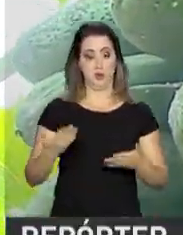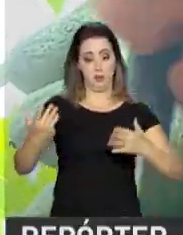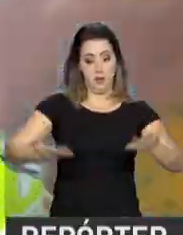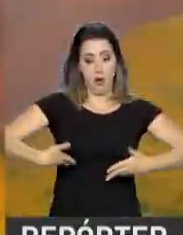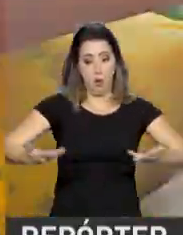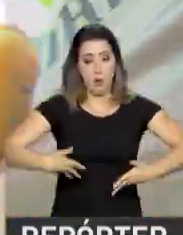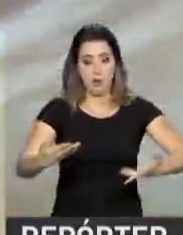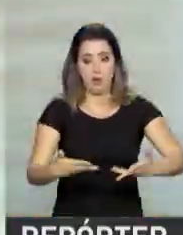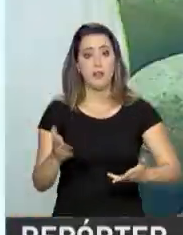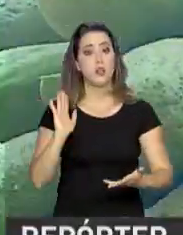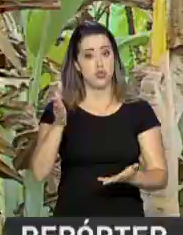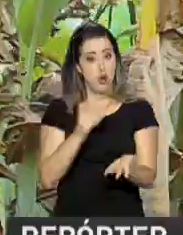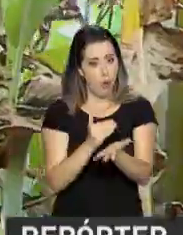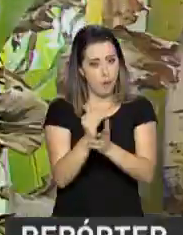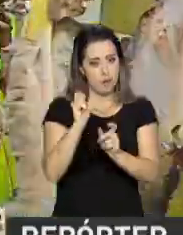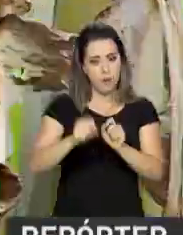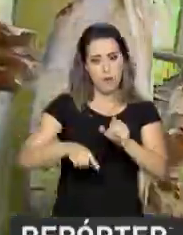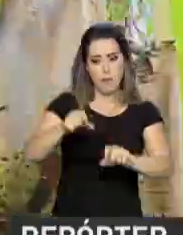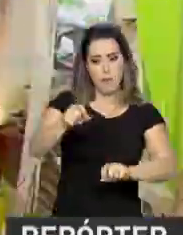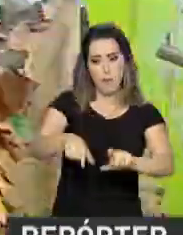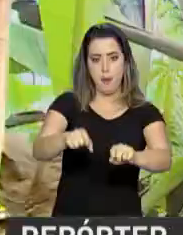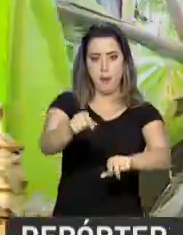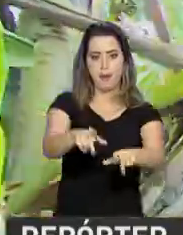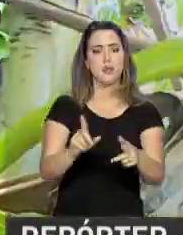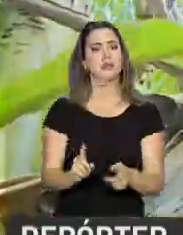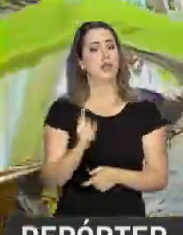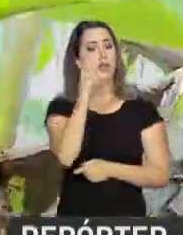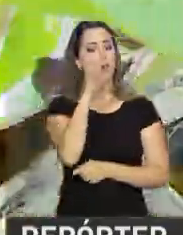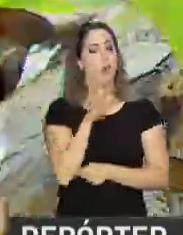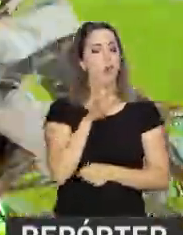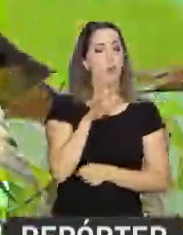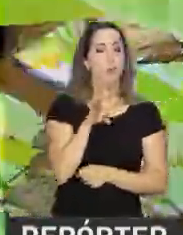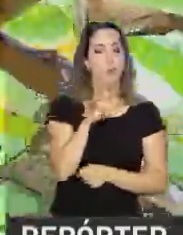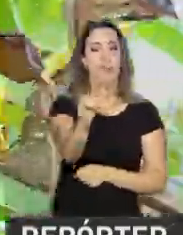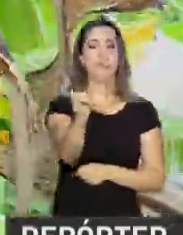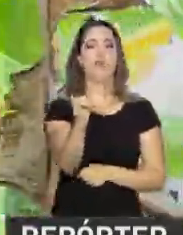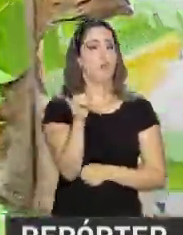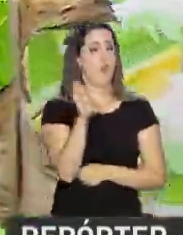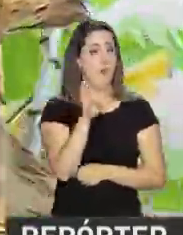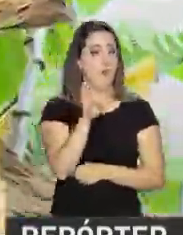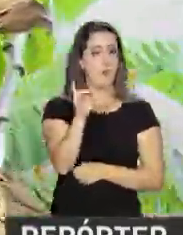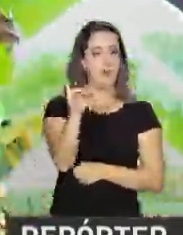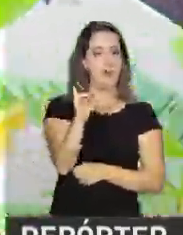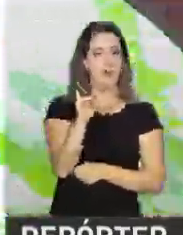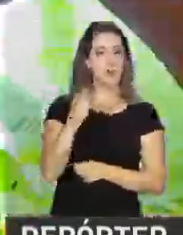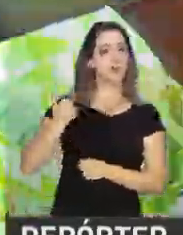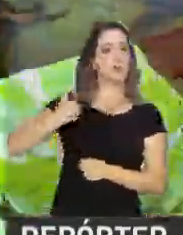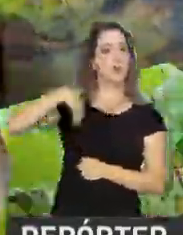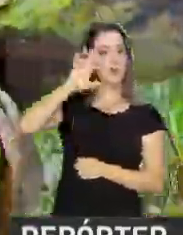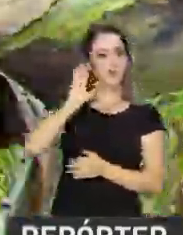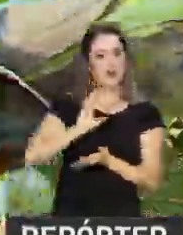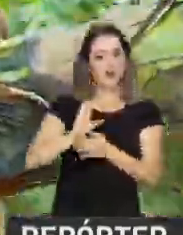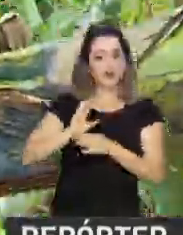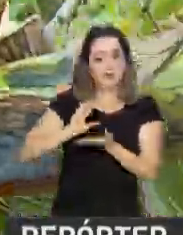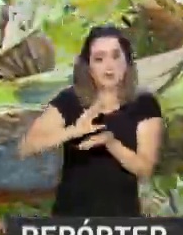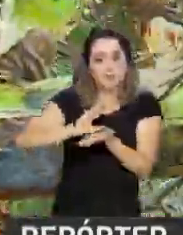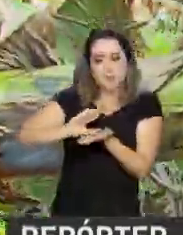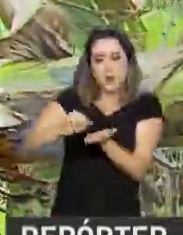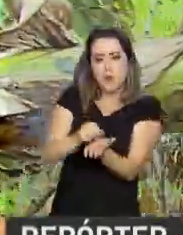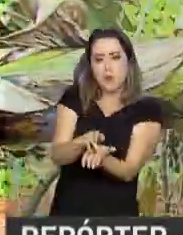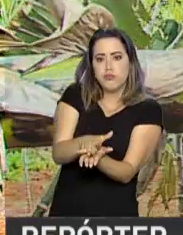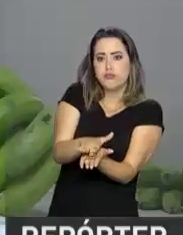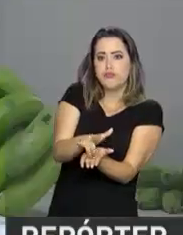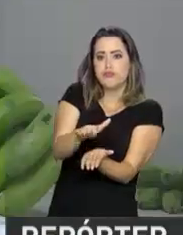ser plantada agora em julho vai contar com 1 bilhão a mais em financiamento totalizando 31 bilhões